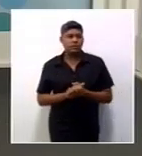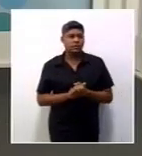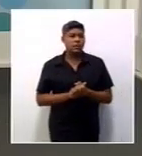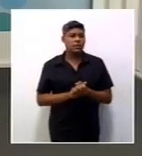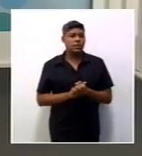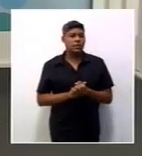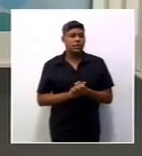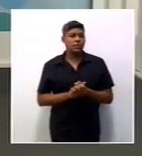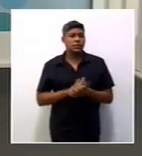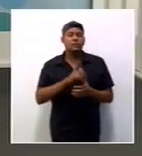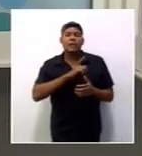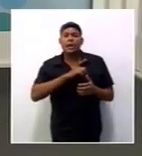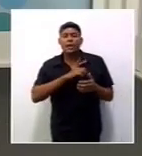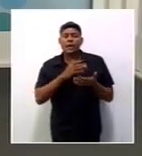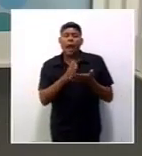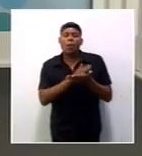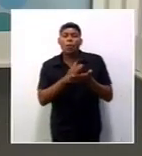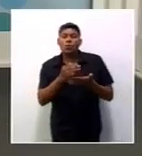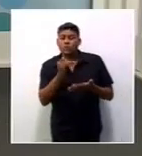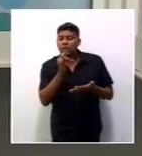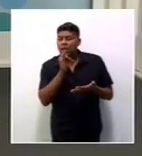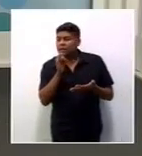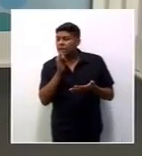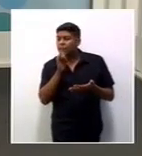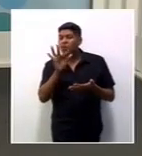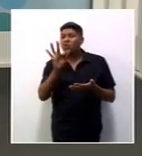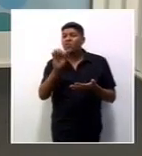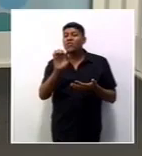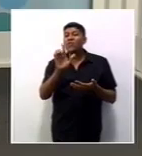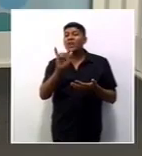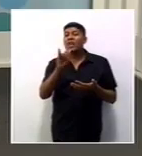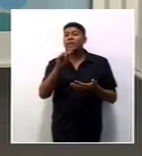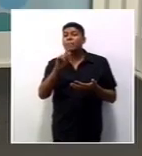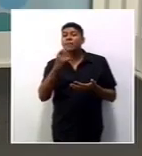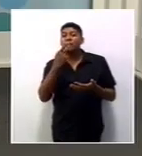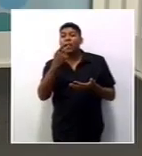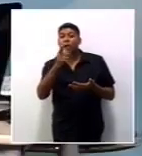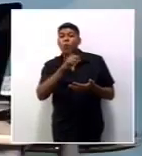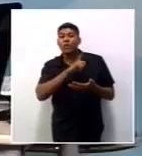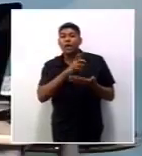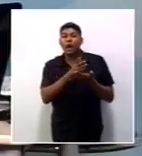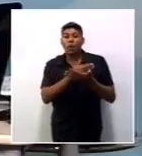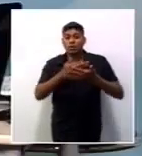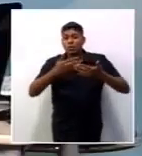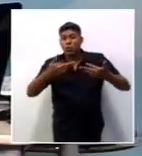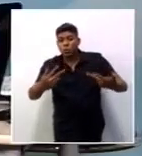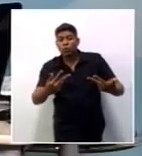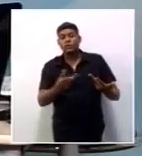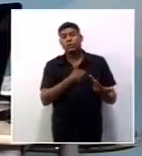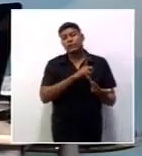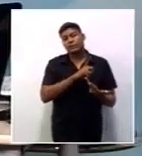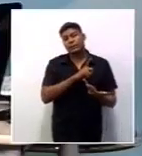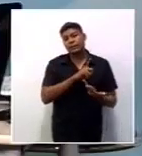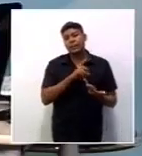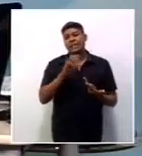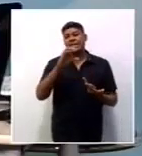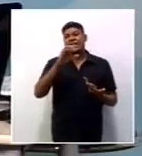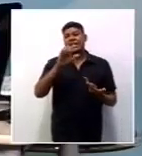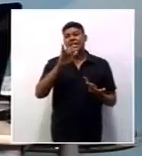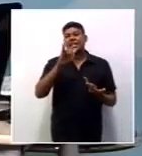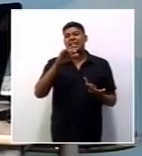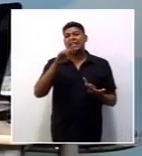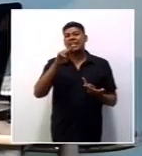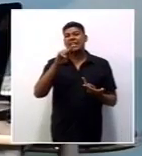pediu para citarem alguns exemplos, né? O Felipe disse que existem algumas situações que é aquele clique aqui que você vai